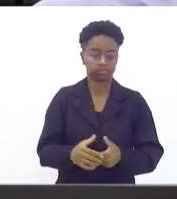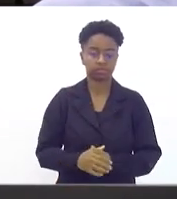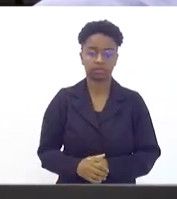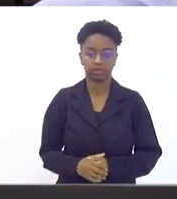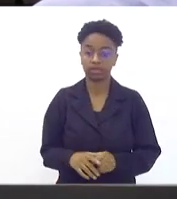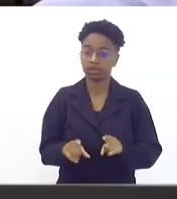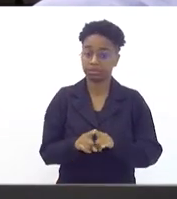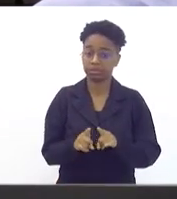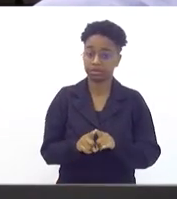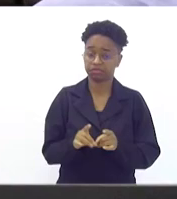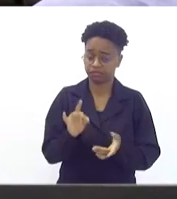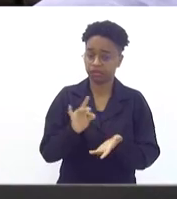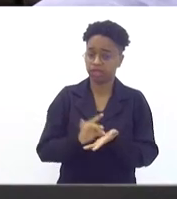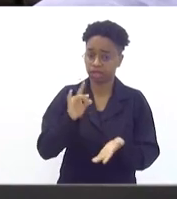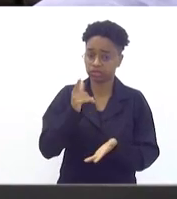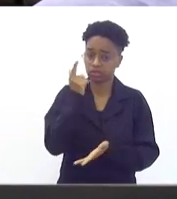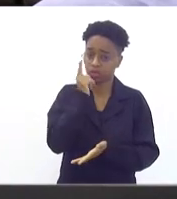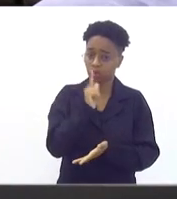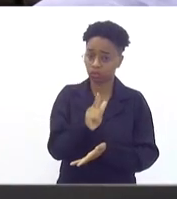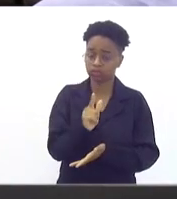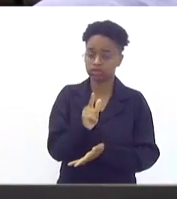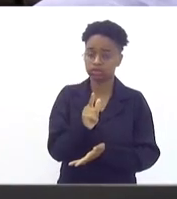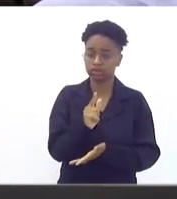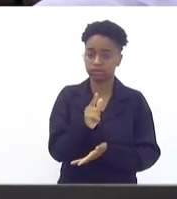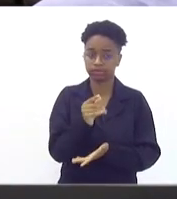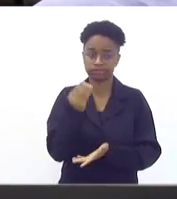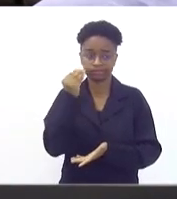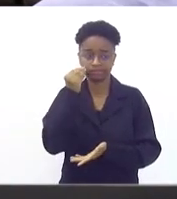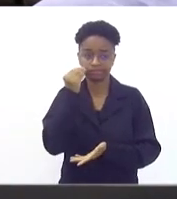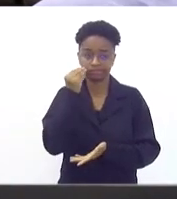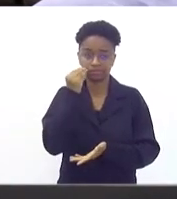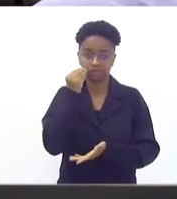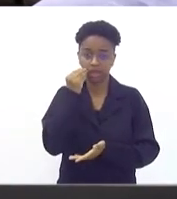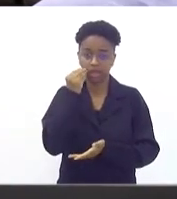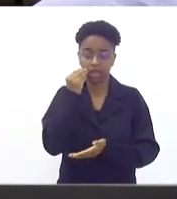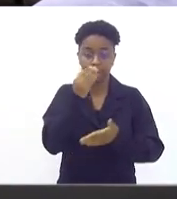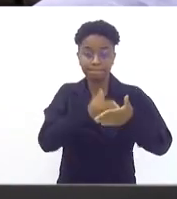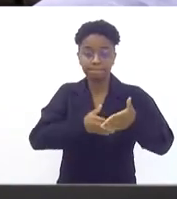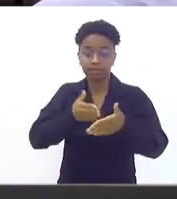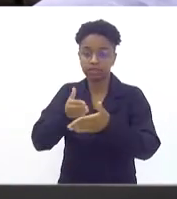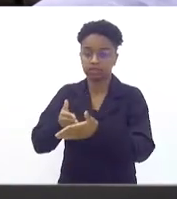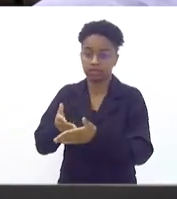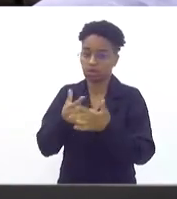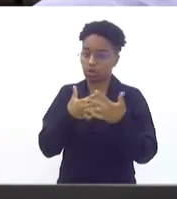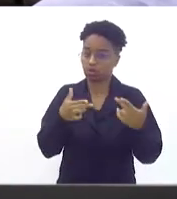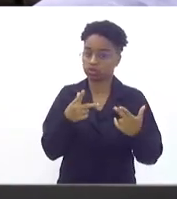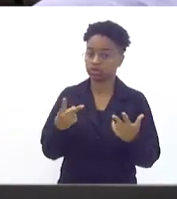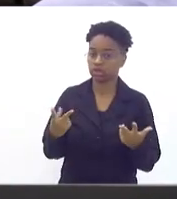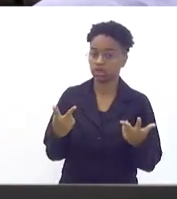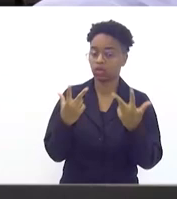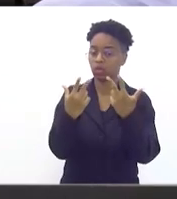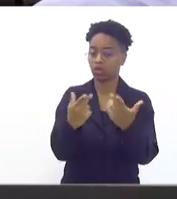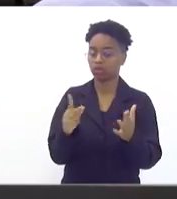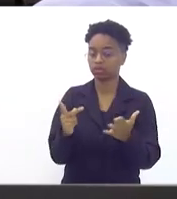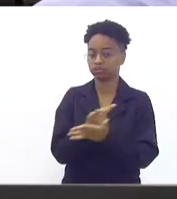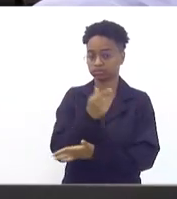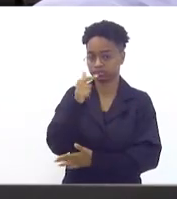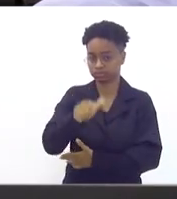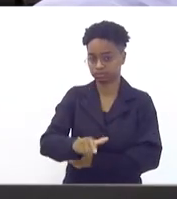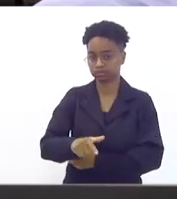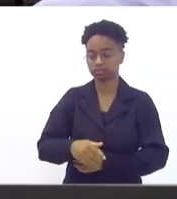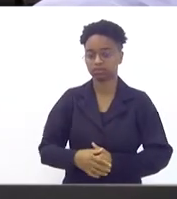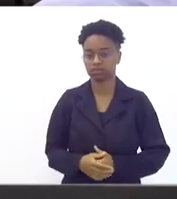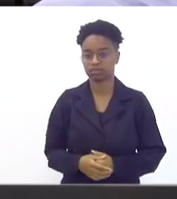medidas efetivas de fato possa de alguma forma coibir que situações como essa voltam venha voltar